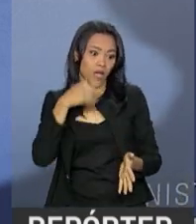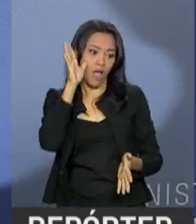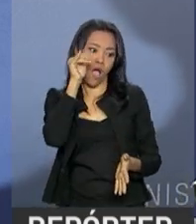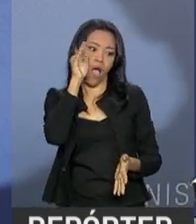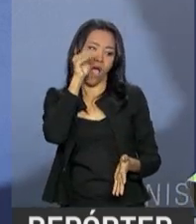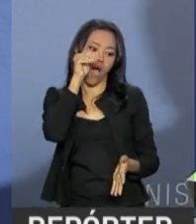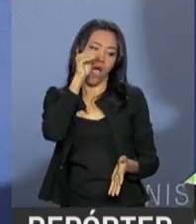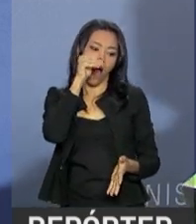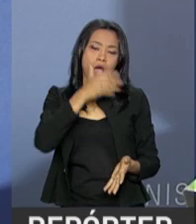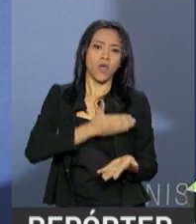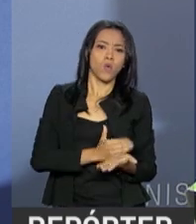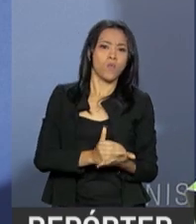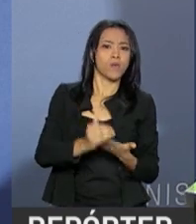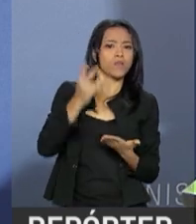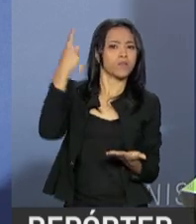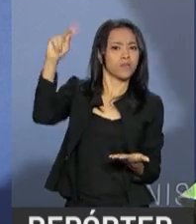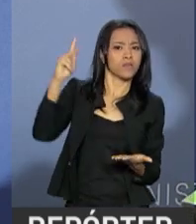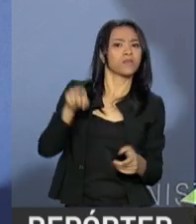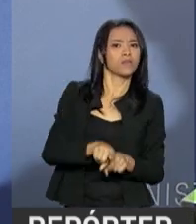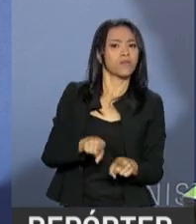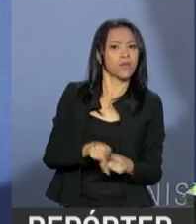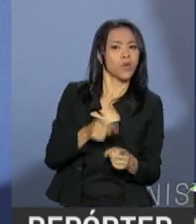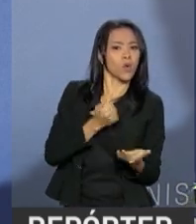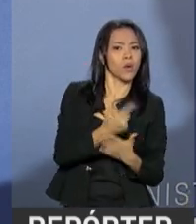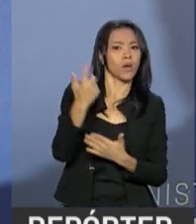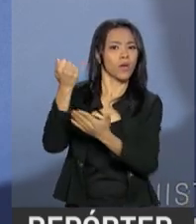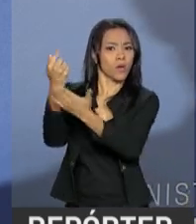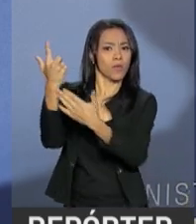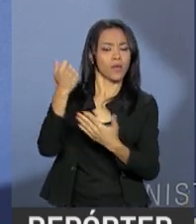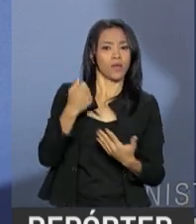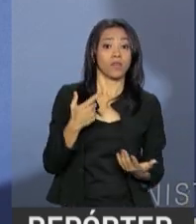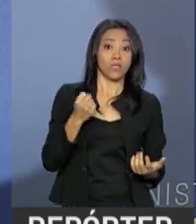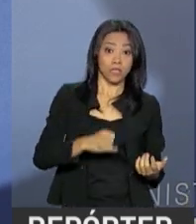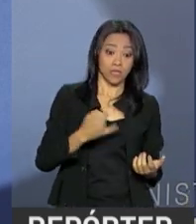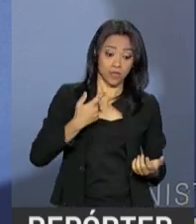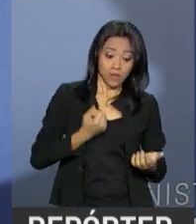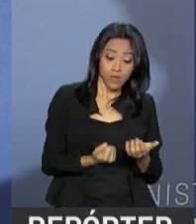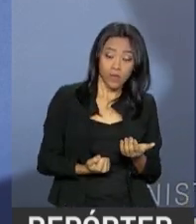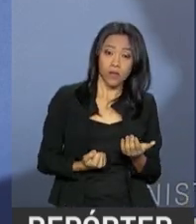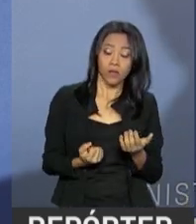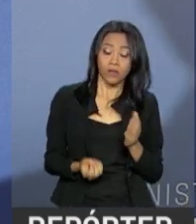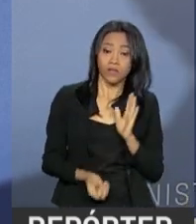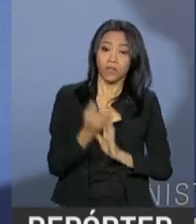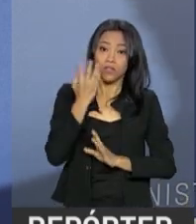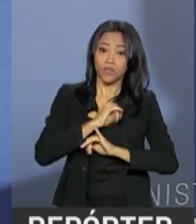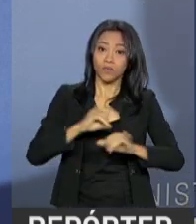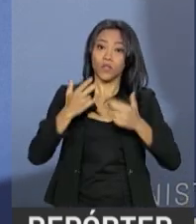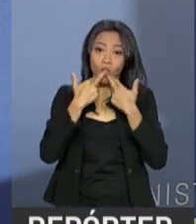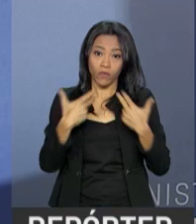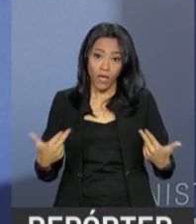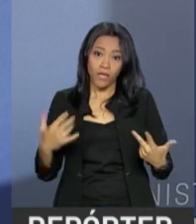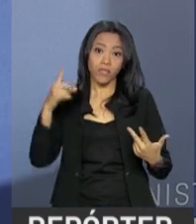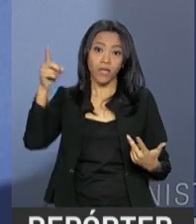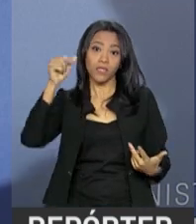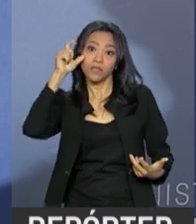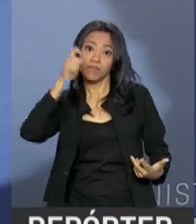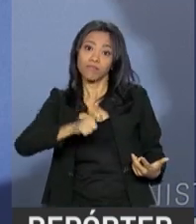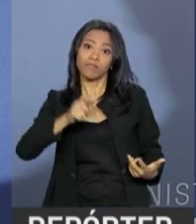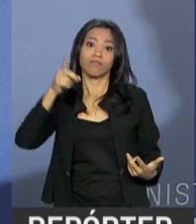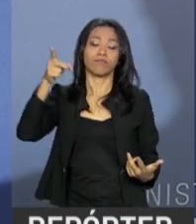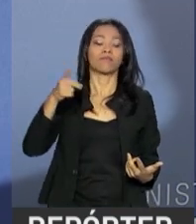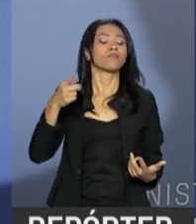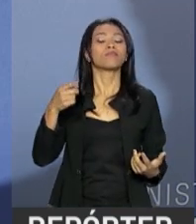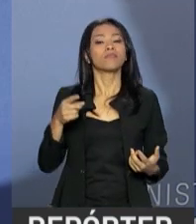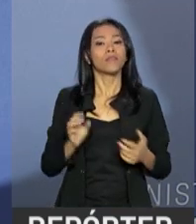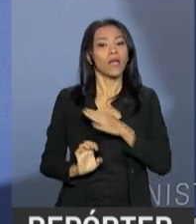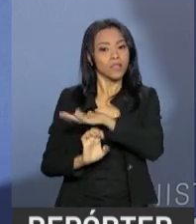também na sua área se for em continentes diferentes então já começa a lançar o produto em diferentes áreas andré tem feito isso há as outras empresas